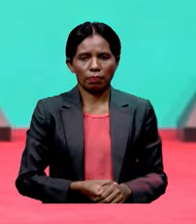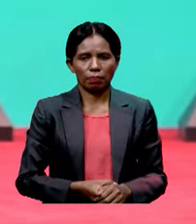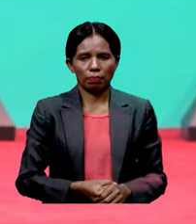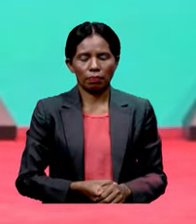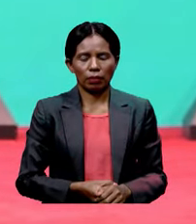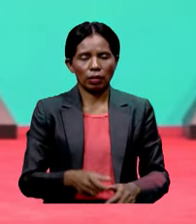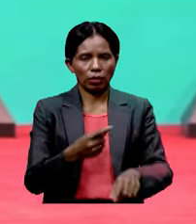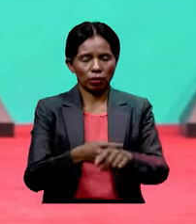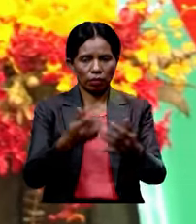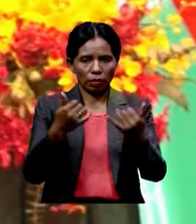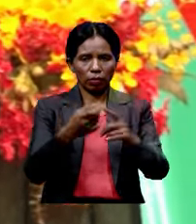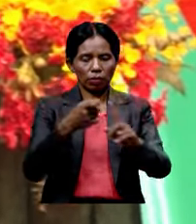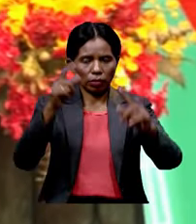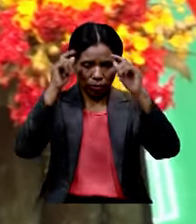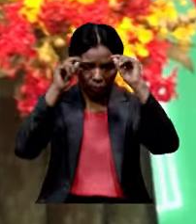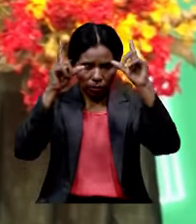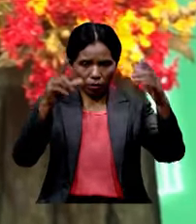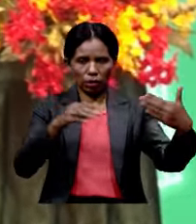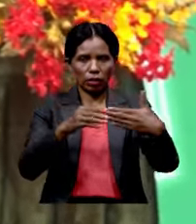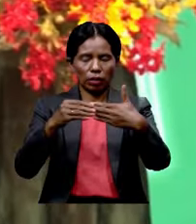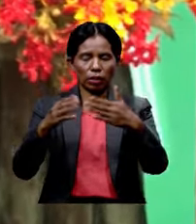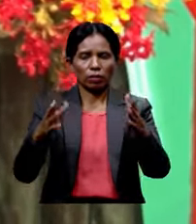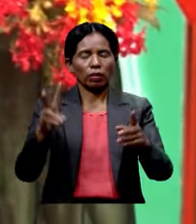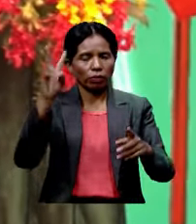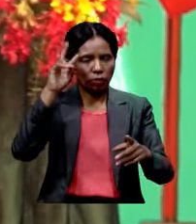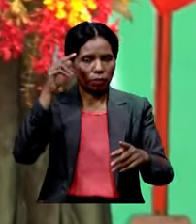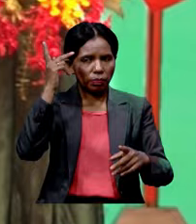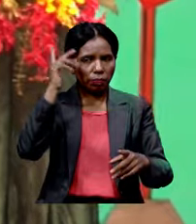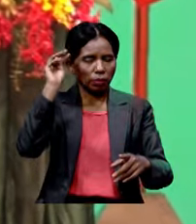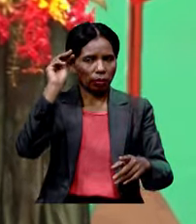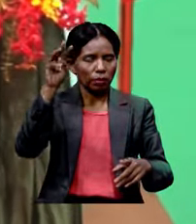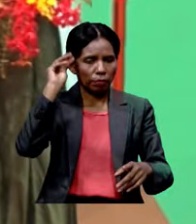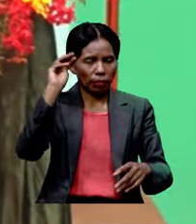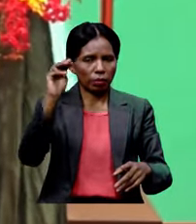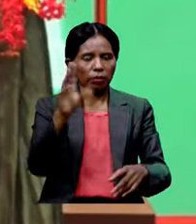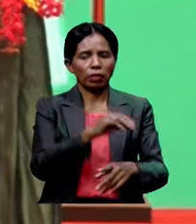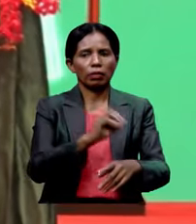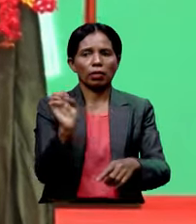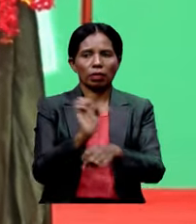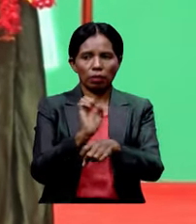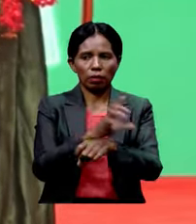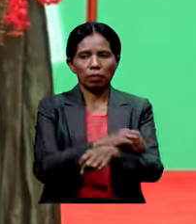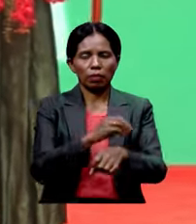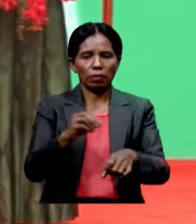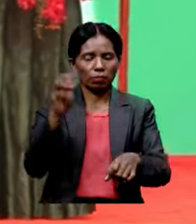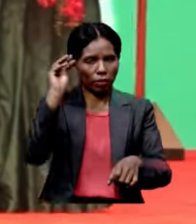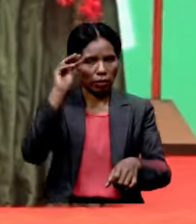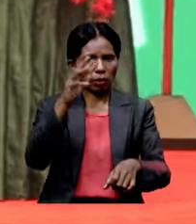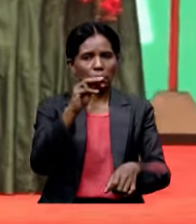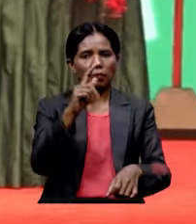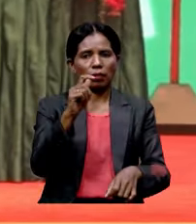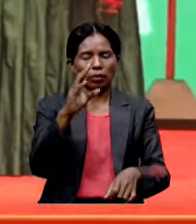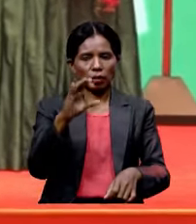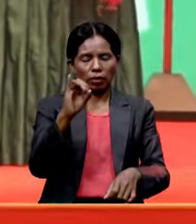Ia bibang ne delegasi Husi Timor Leste ne belidera Husi Vice Primer Ministro, Ministro Coordinador Asunto Ekonomiku, no Ministro Turismo no Ambiente